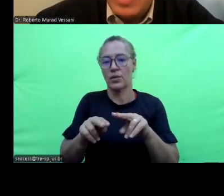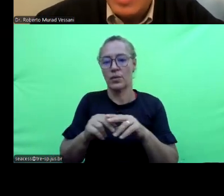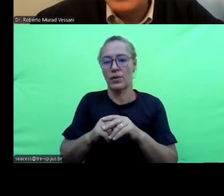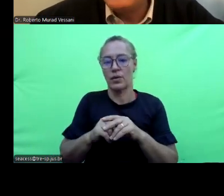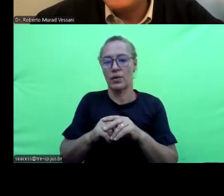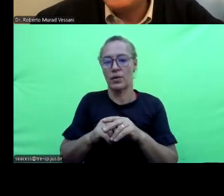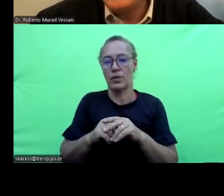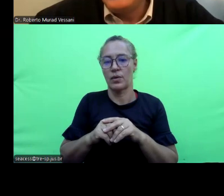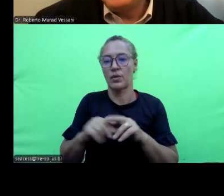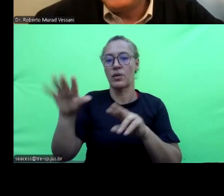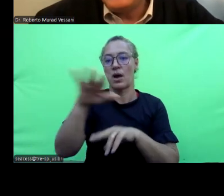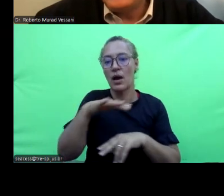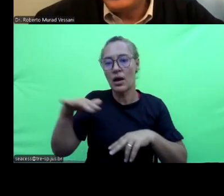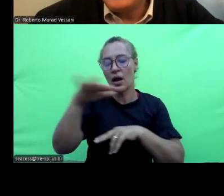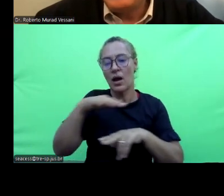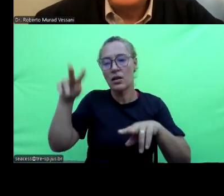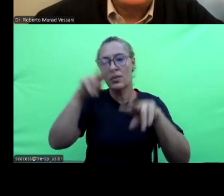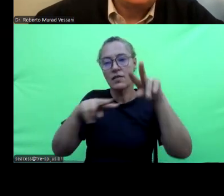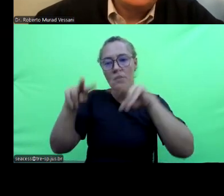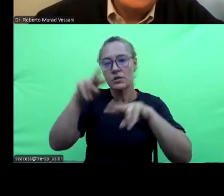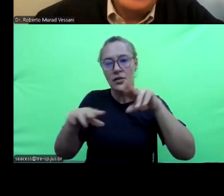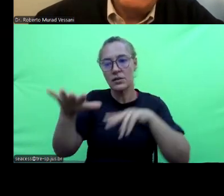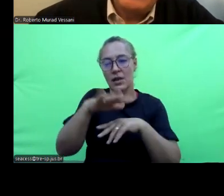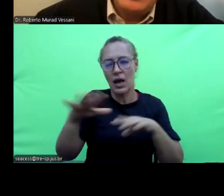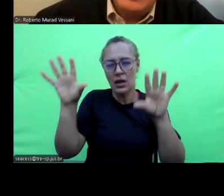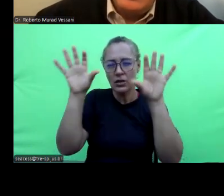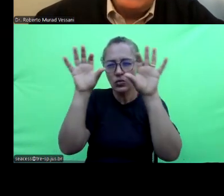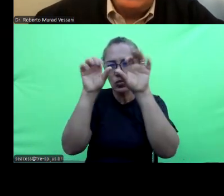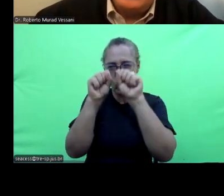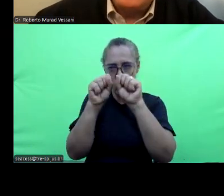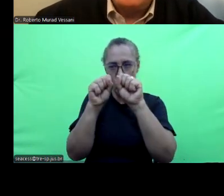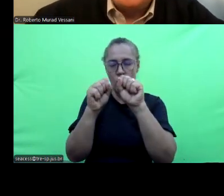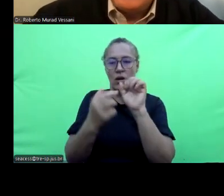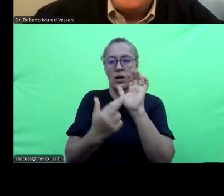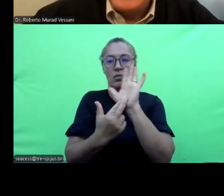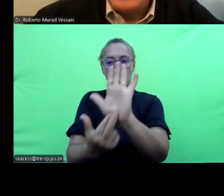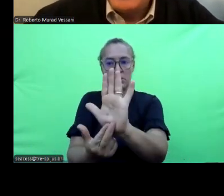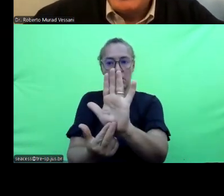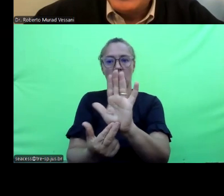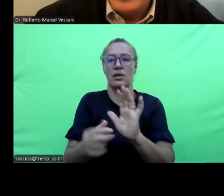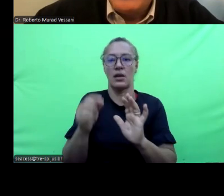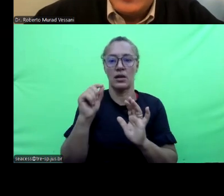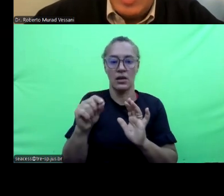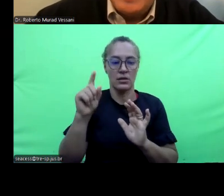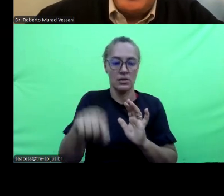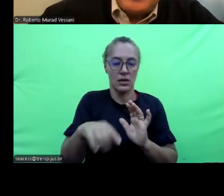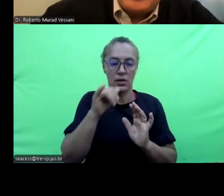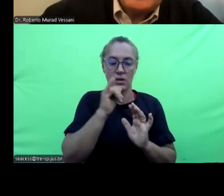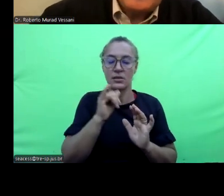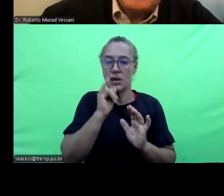no campo de visão, essas áreas escuras representadas nesse gráfico de um dos exames que a gente faz, que é o exame de campo